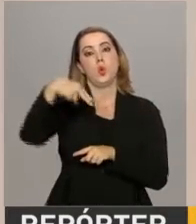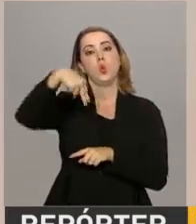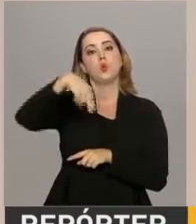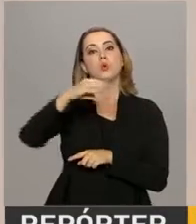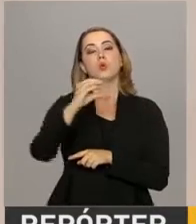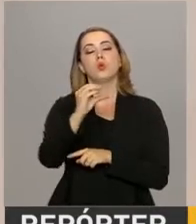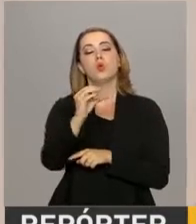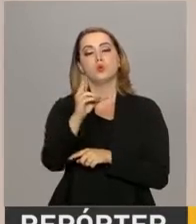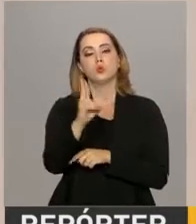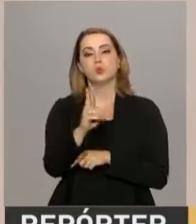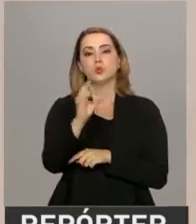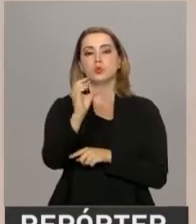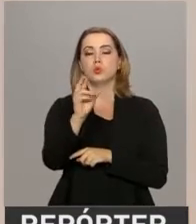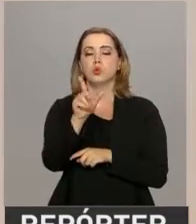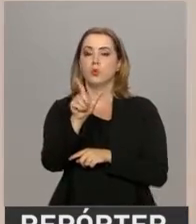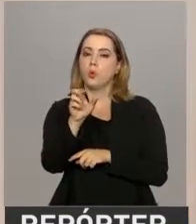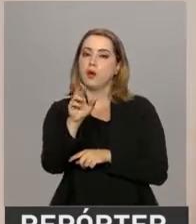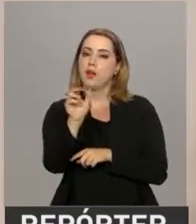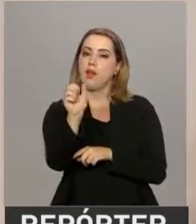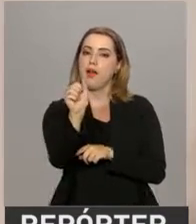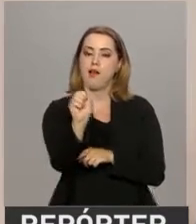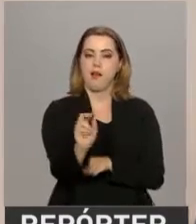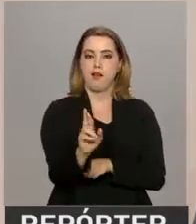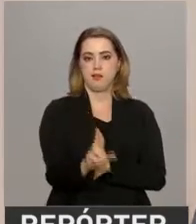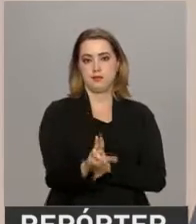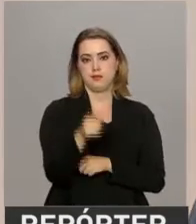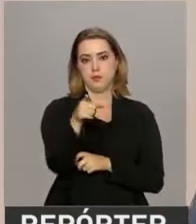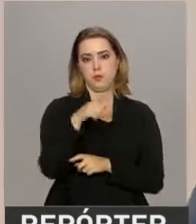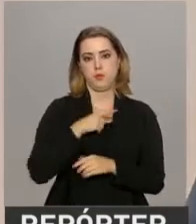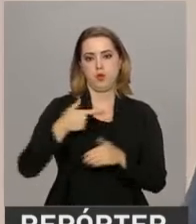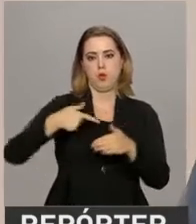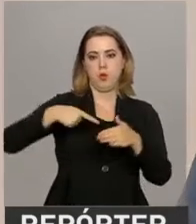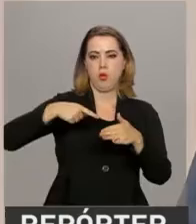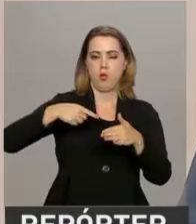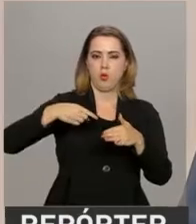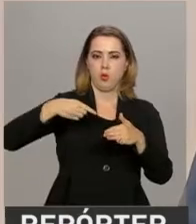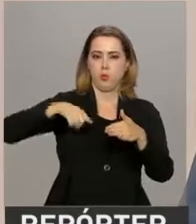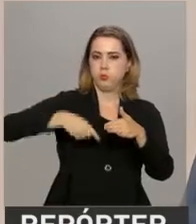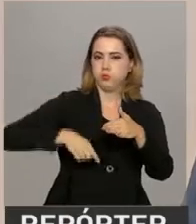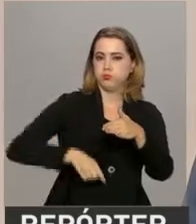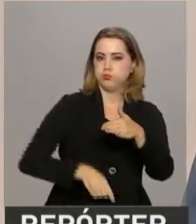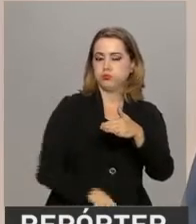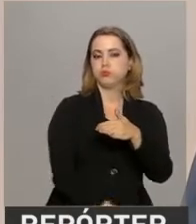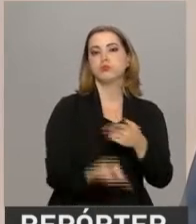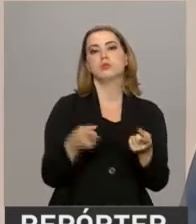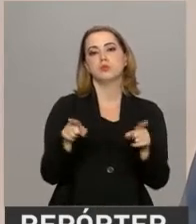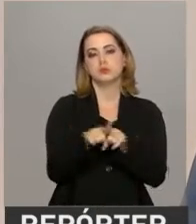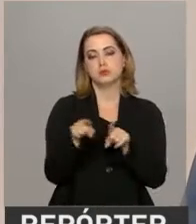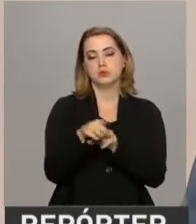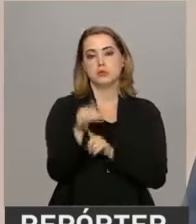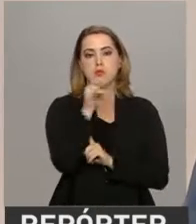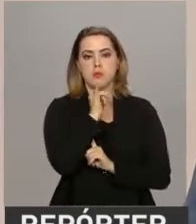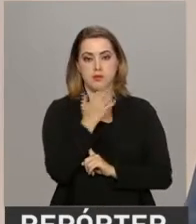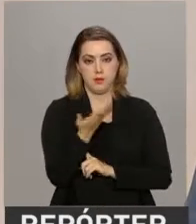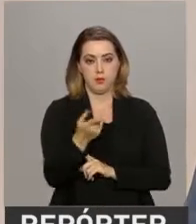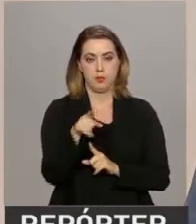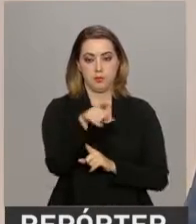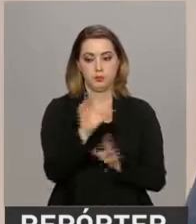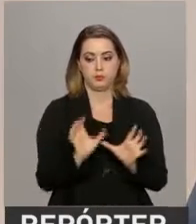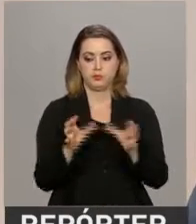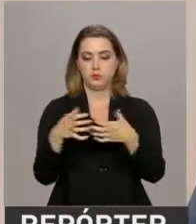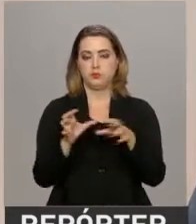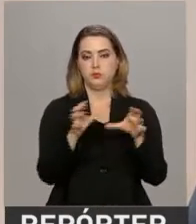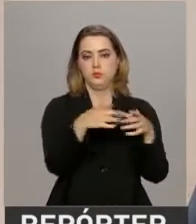estamos desenvolvendo um submarino nuclear, né? Por exemplo, e esse caso, ou seja, essas